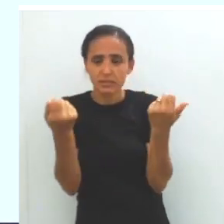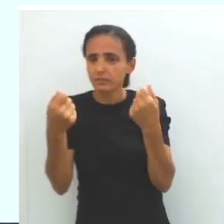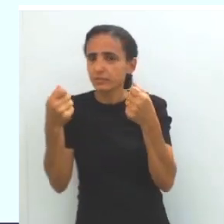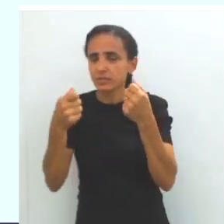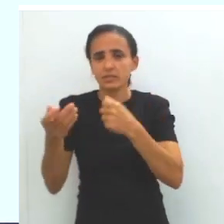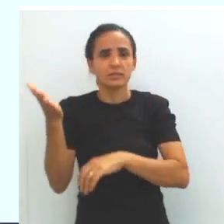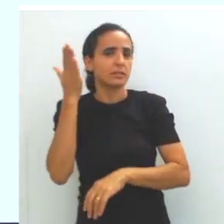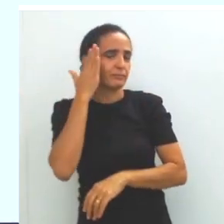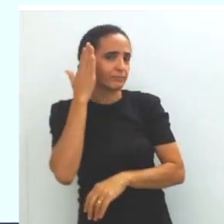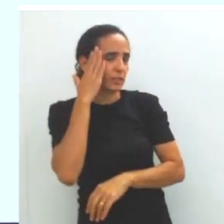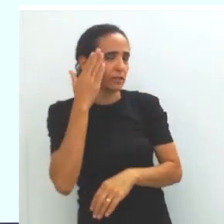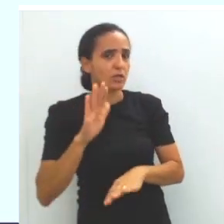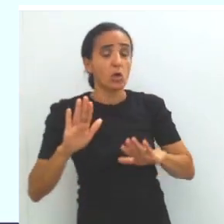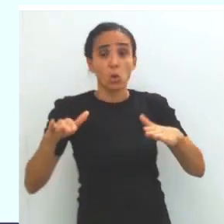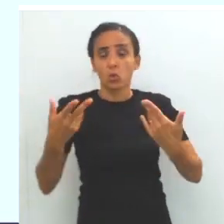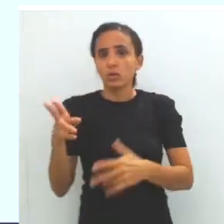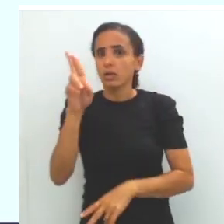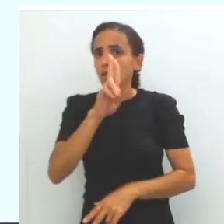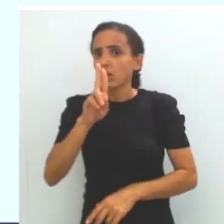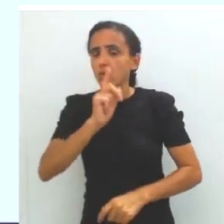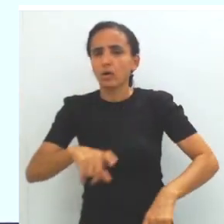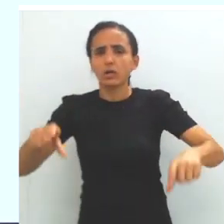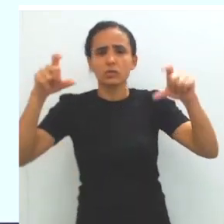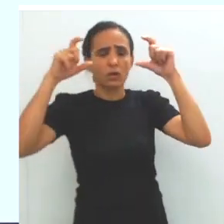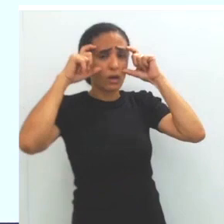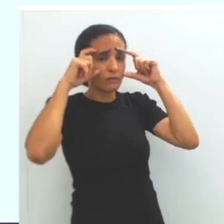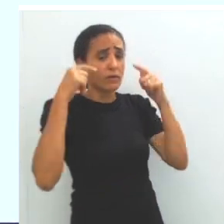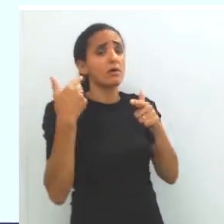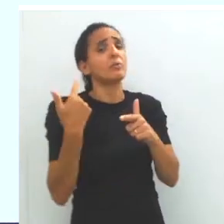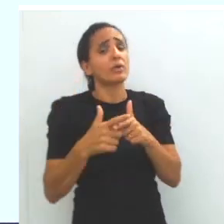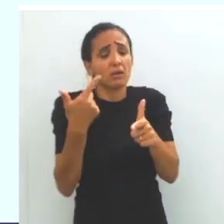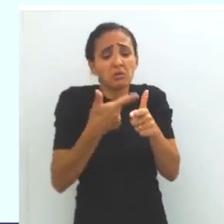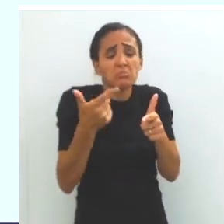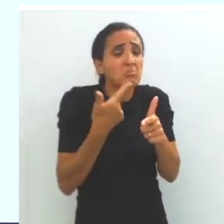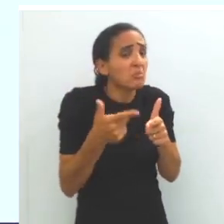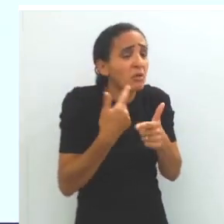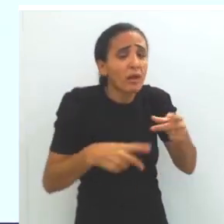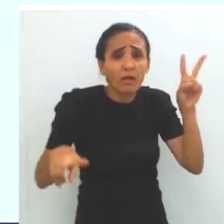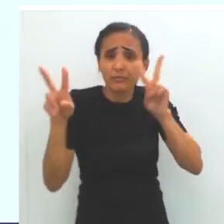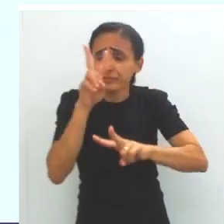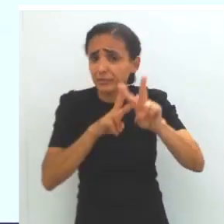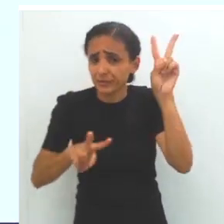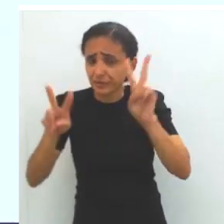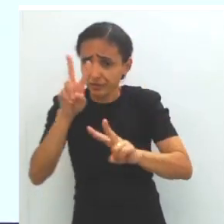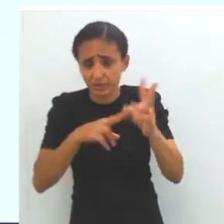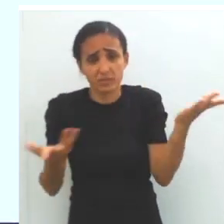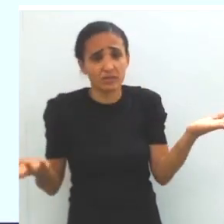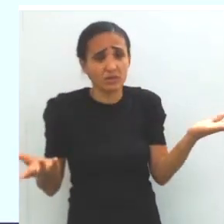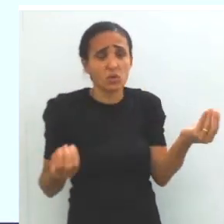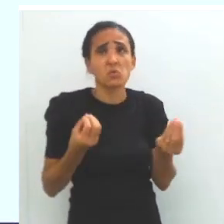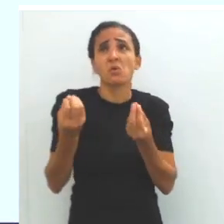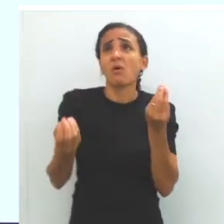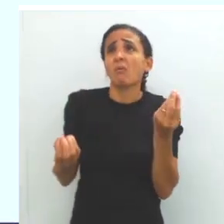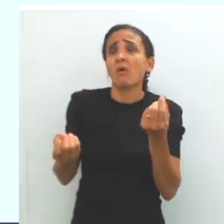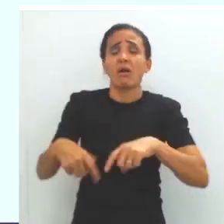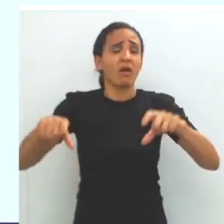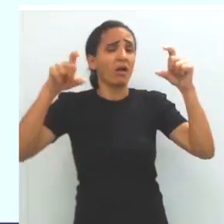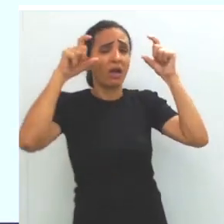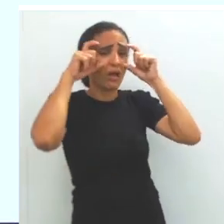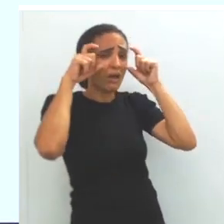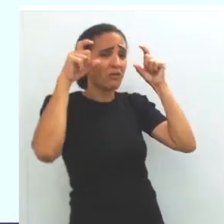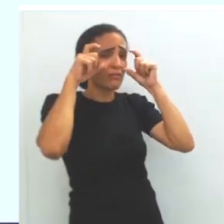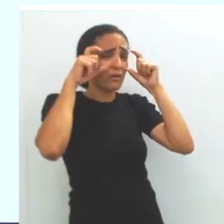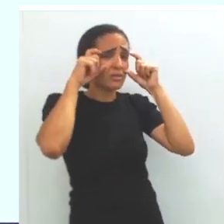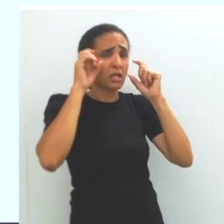do óculos. Quando eu uso óculos, é porque eu tenho algum problema de visão. Jamais eu posso